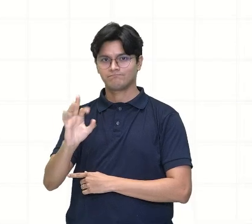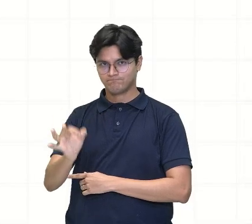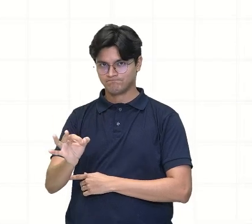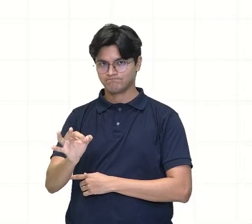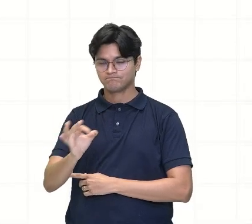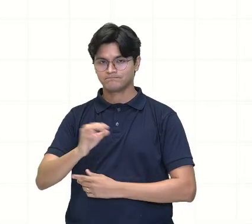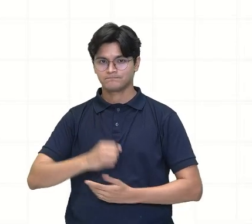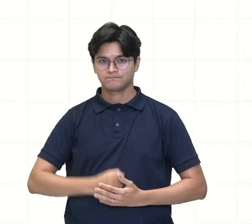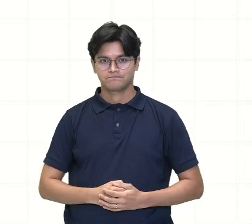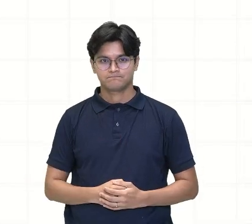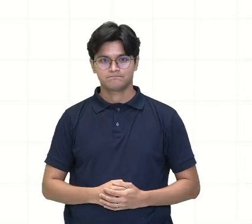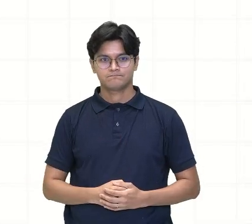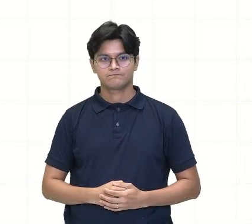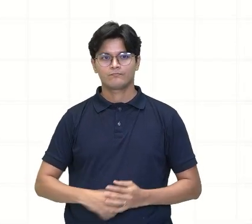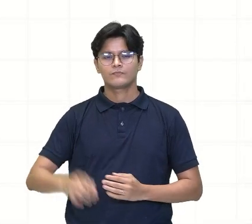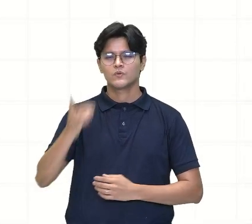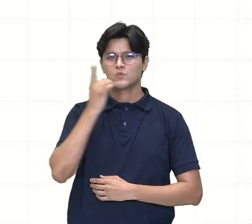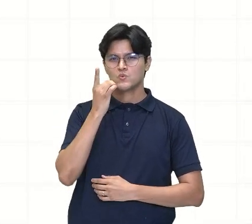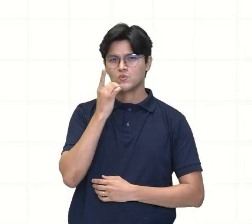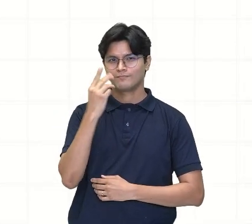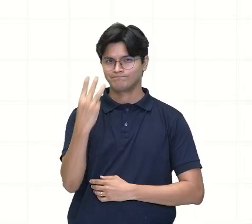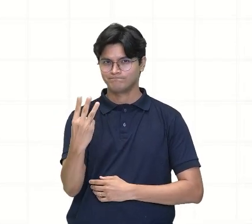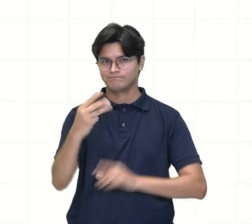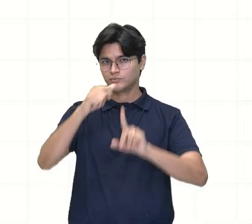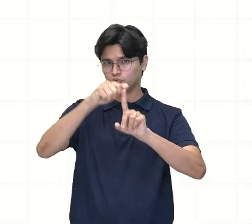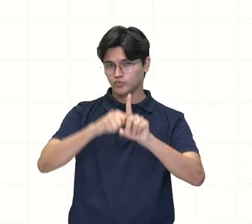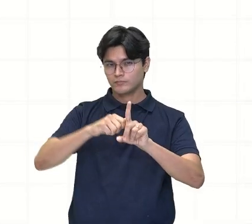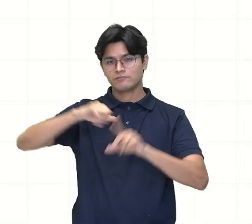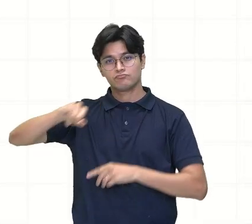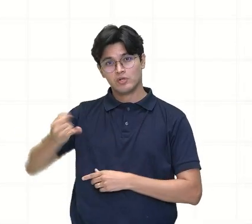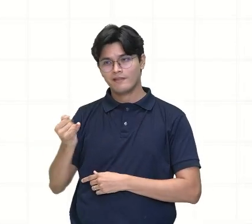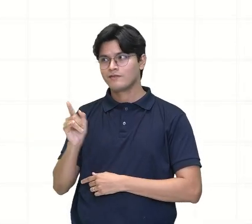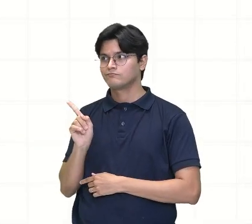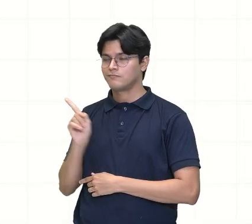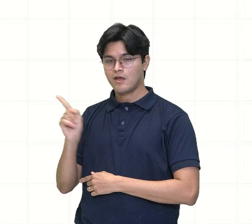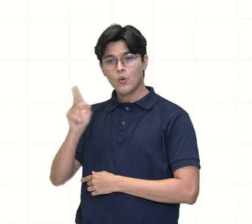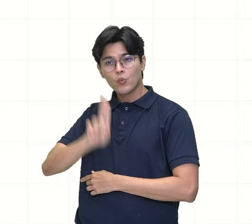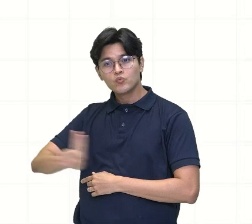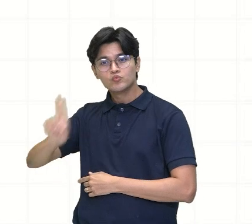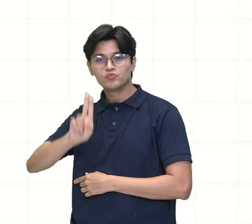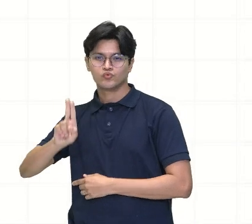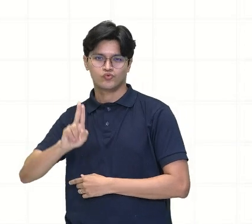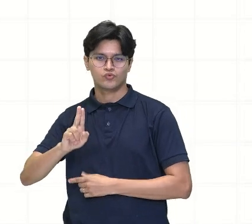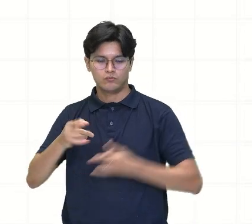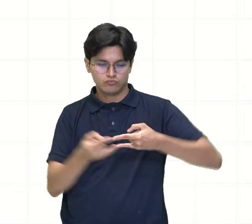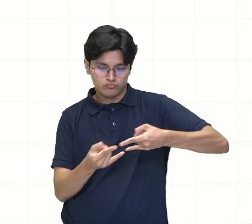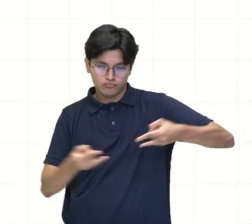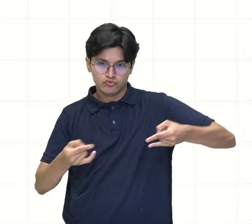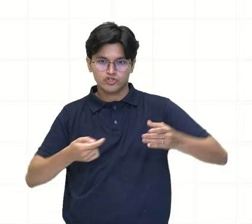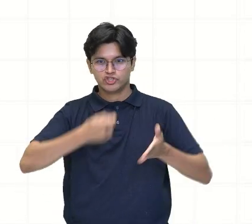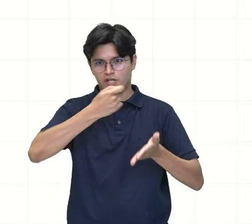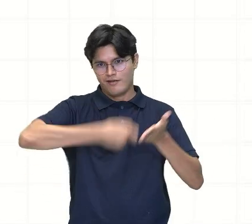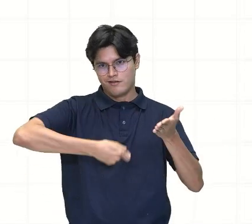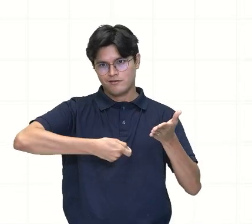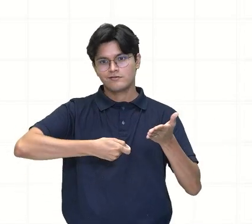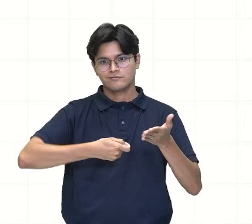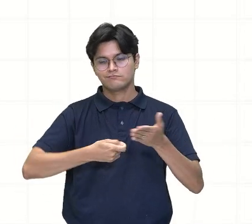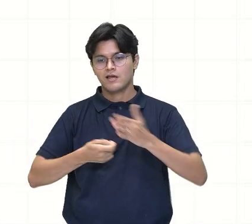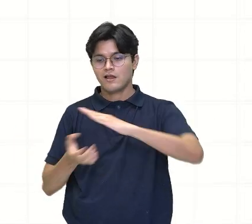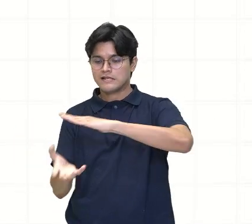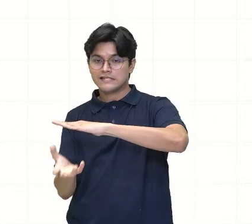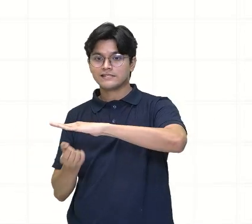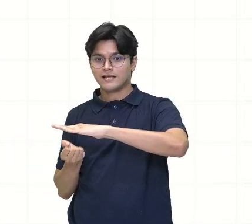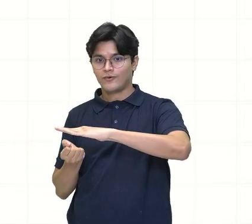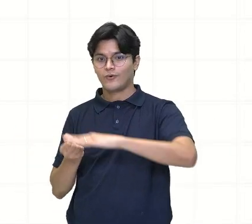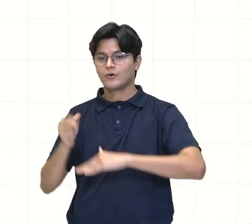R$500. No dia 3 de janeiro, ele usou o cheque, ou seja, ele pegou do banco